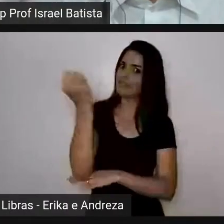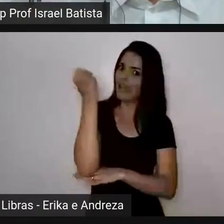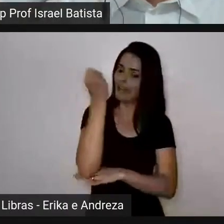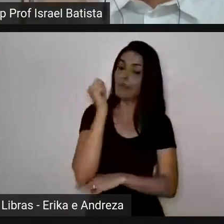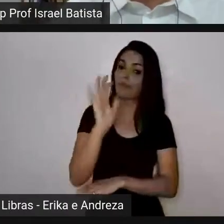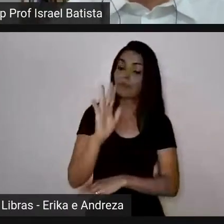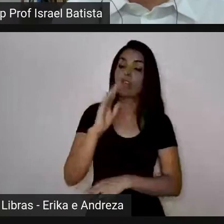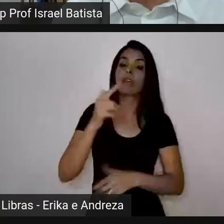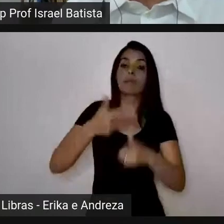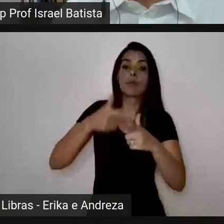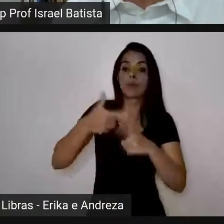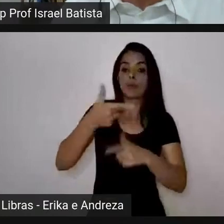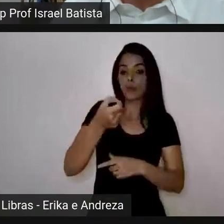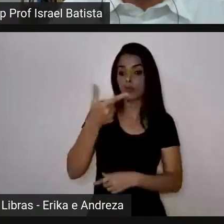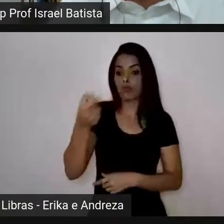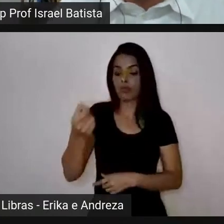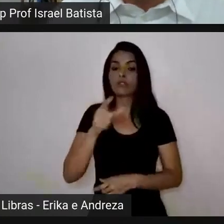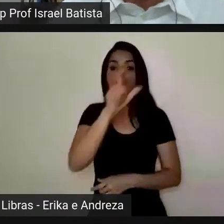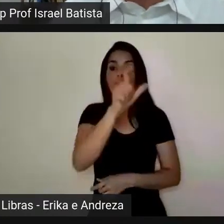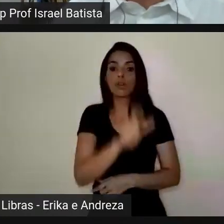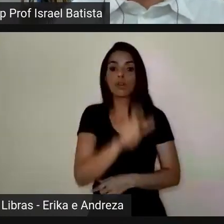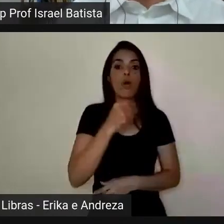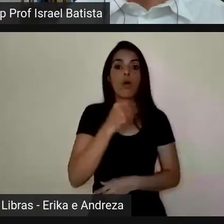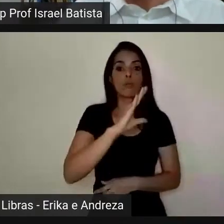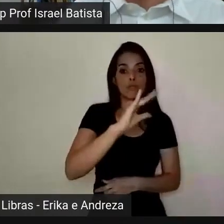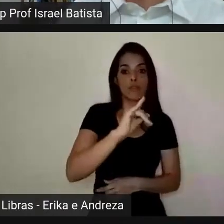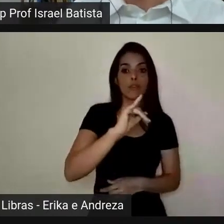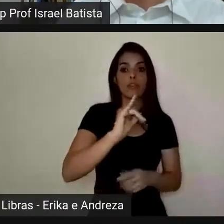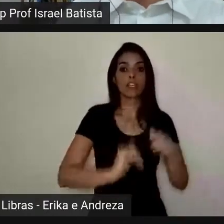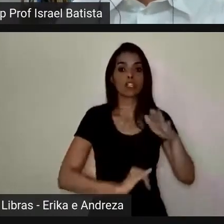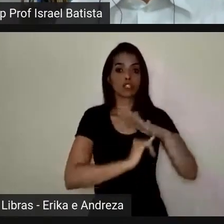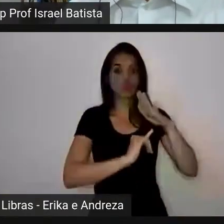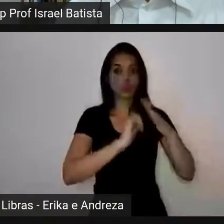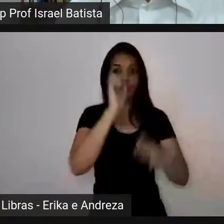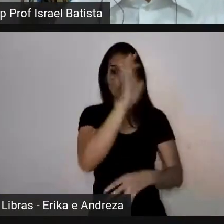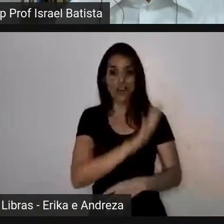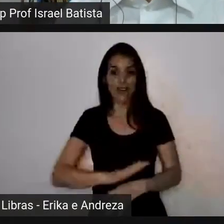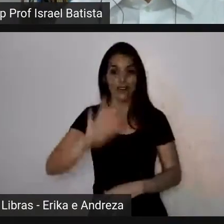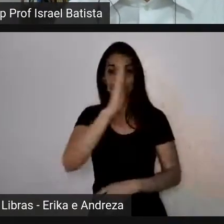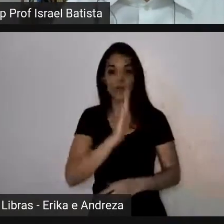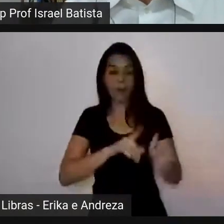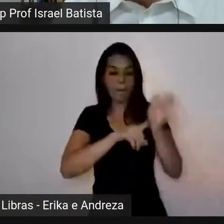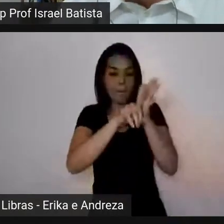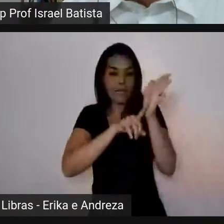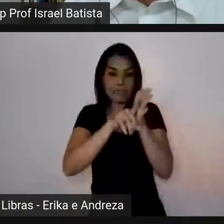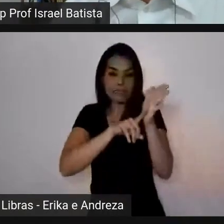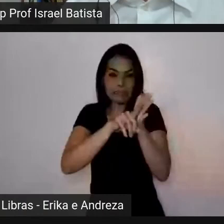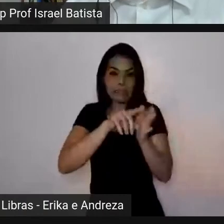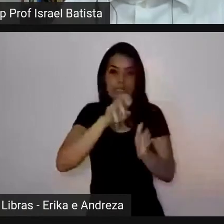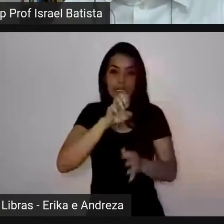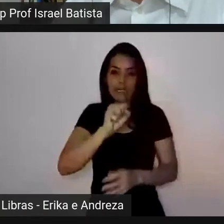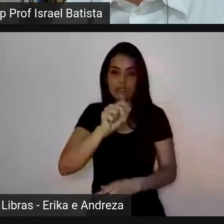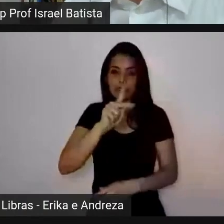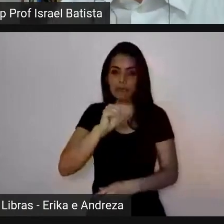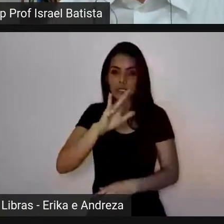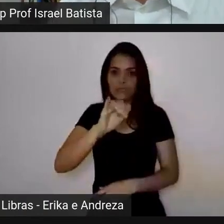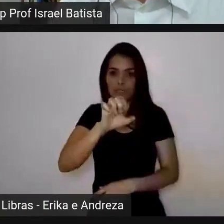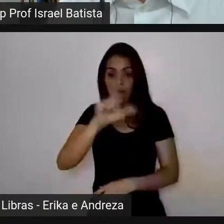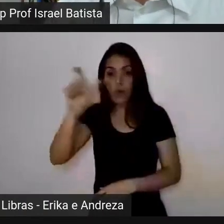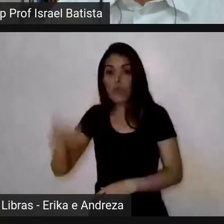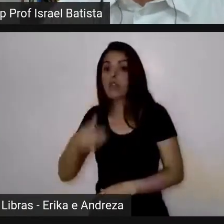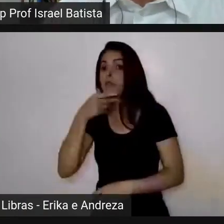um dos cientistas do Instituto Nacional de Pesquisas Espaciais, ele apontou um crescimento